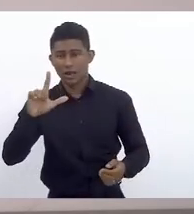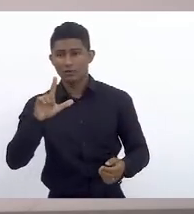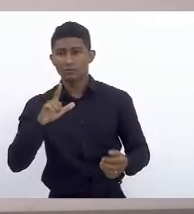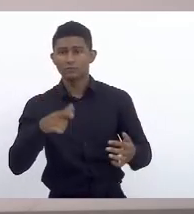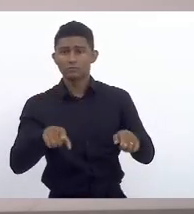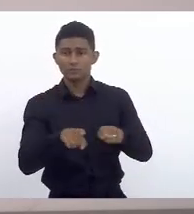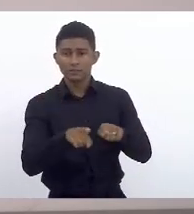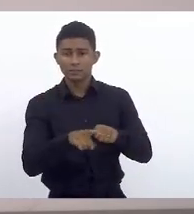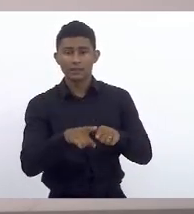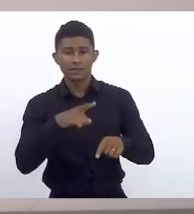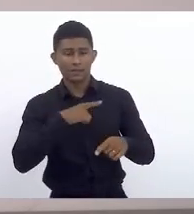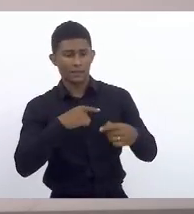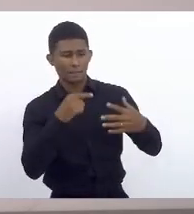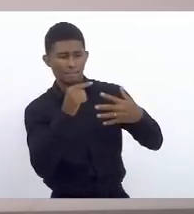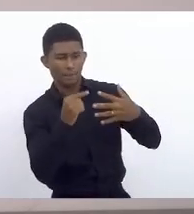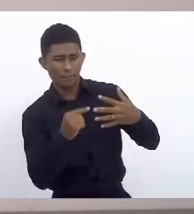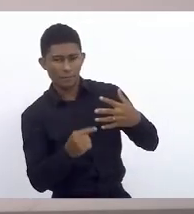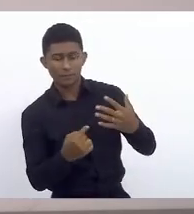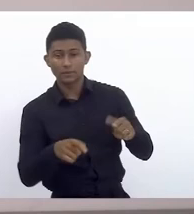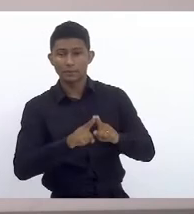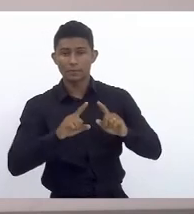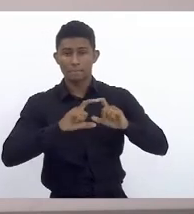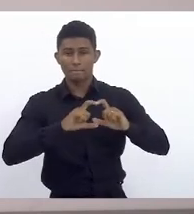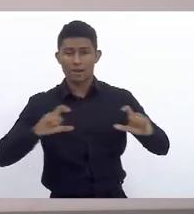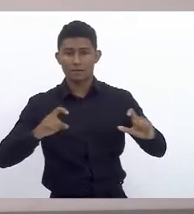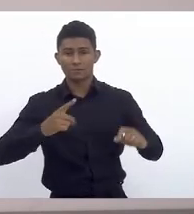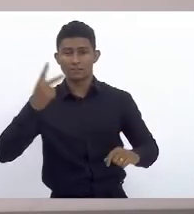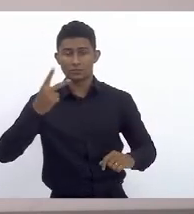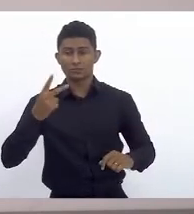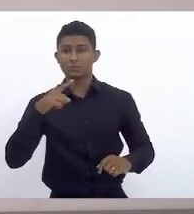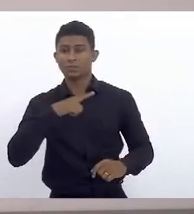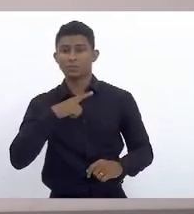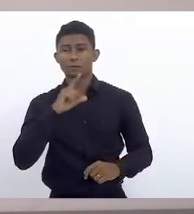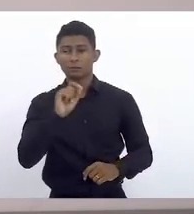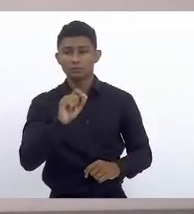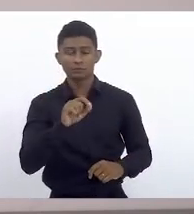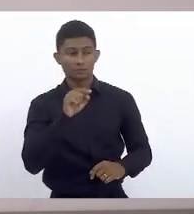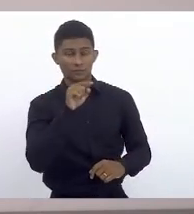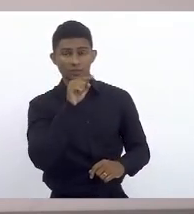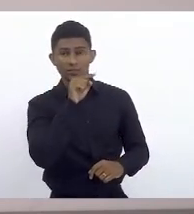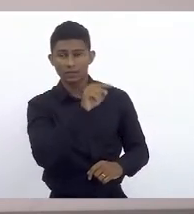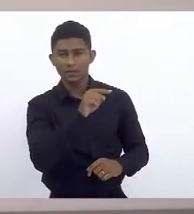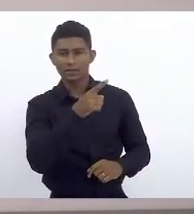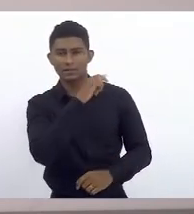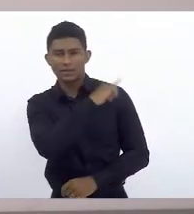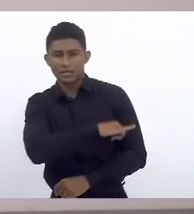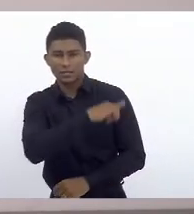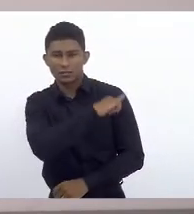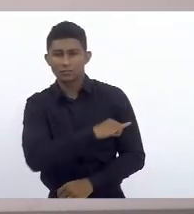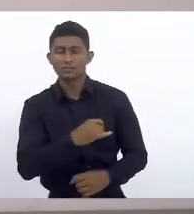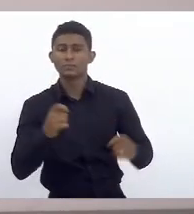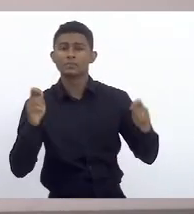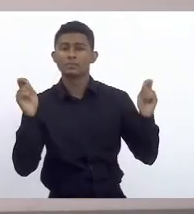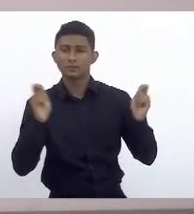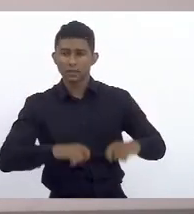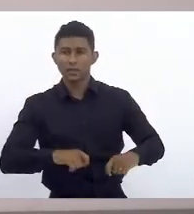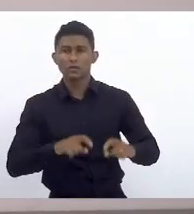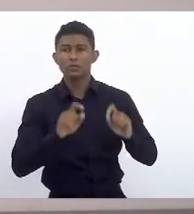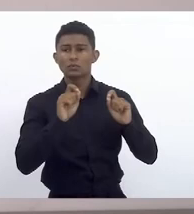tem o parágrafo segundo: além dos objetivos dispostos no parágrafo primeiro, seus incisos, os recursos do Fundo Soberano do Estado do Rio de Janeiro poderão ser destinados às